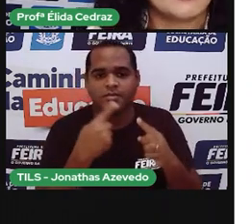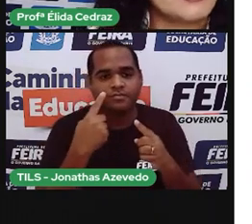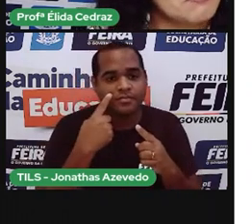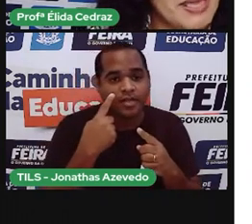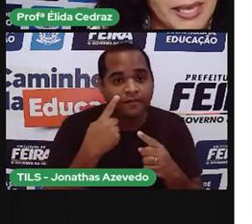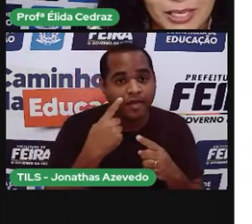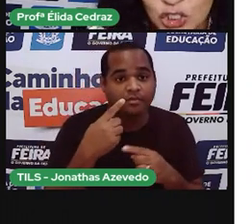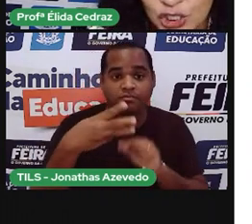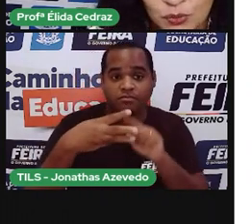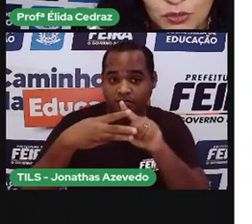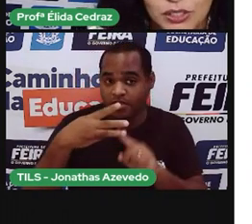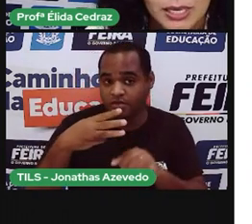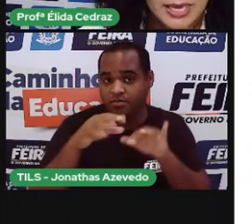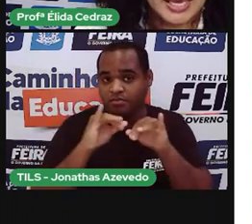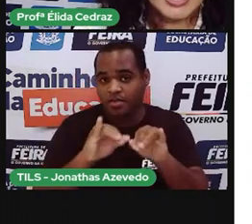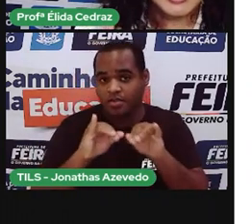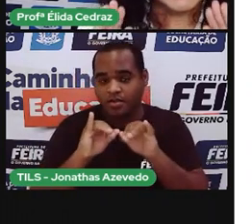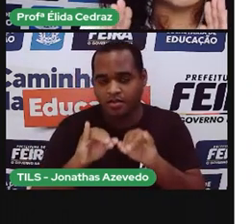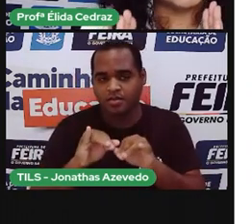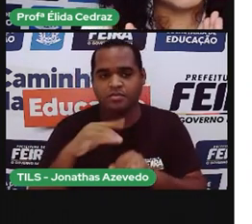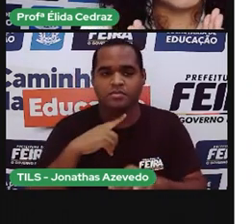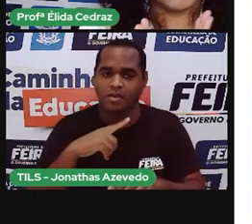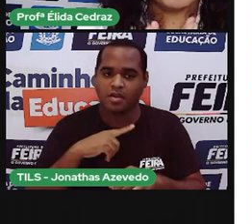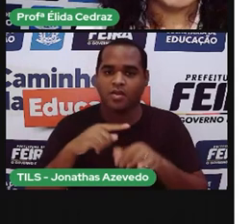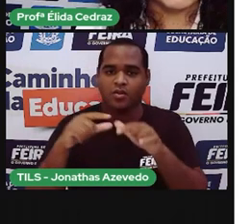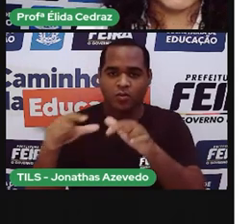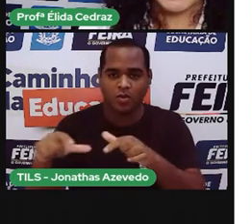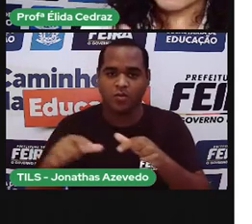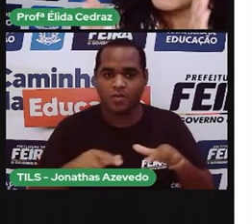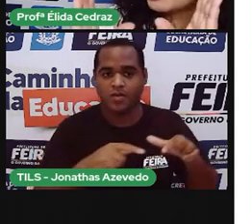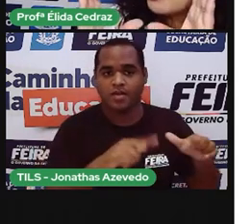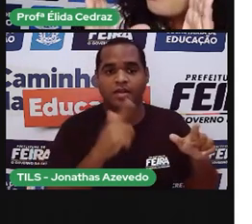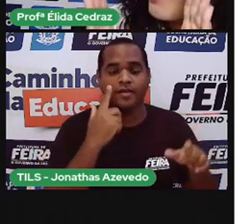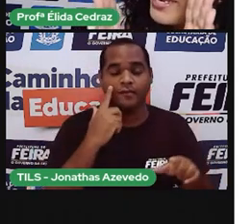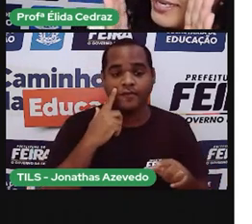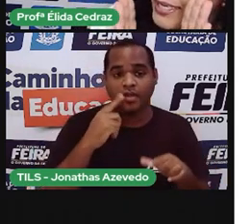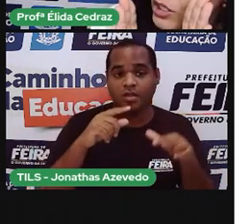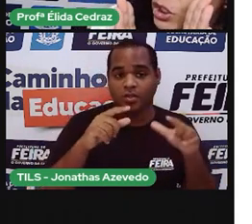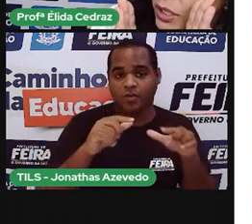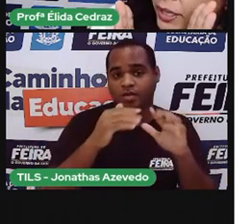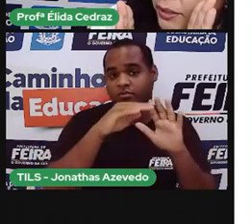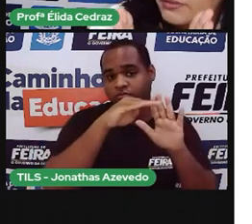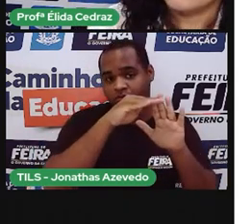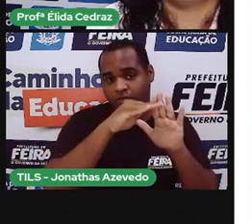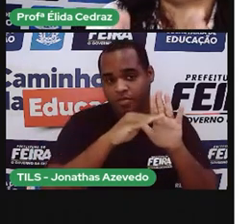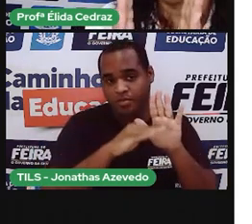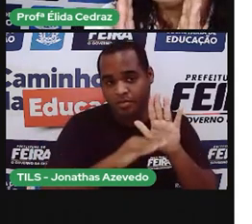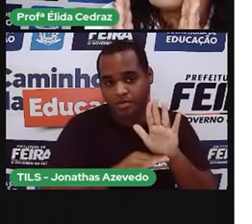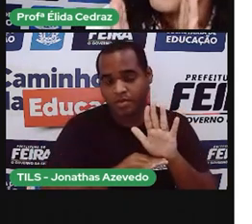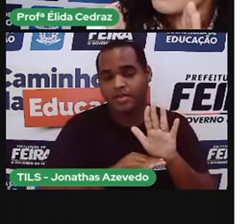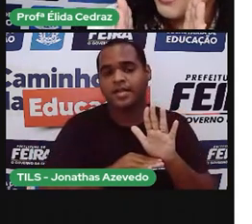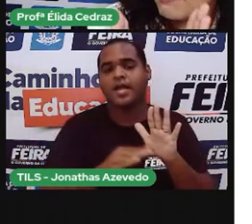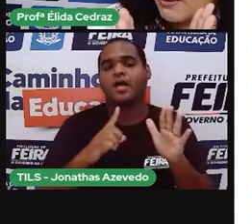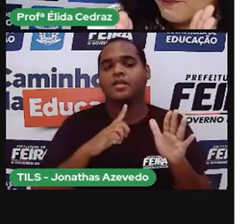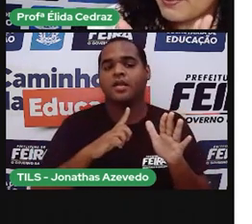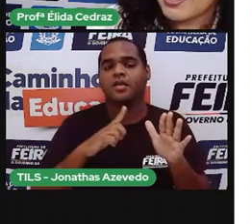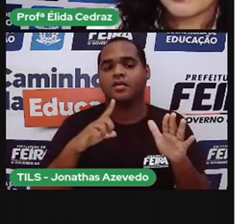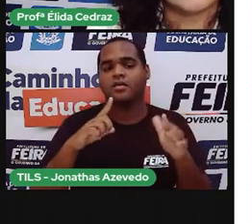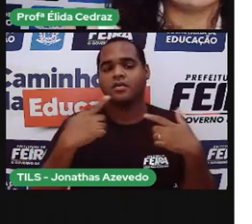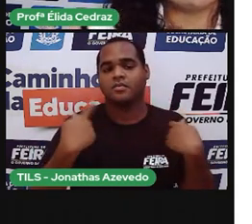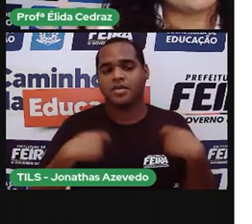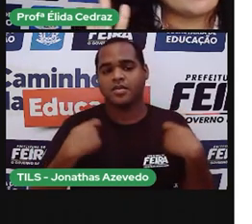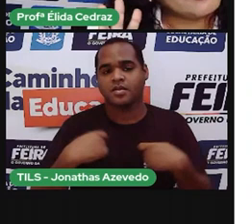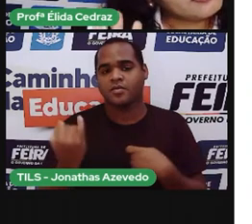em 3 mercadinhos. E ela anotou o preço. Ela tinha uma lista com o que precisava